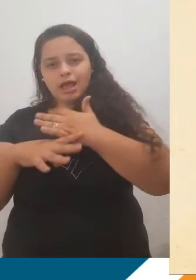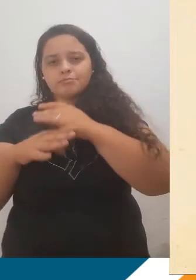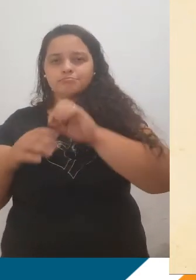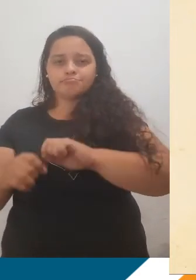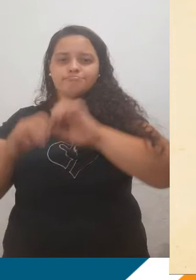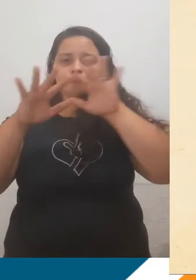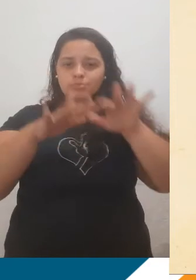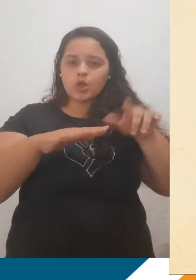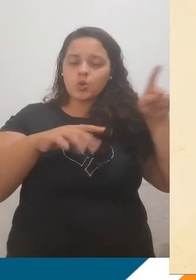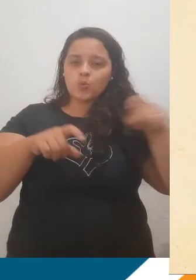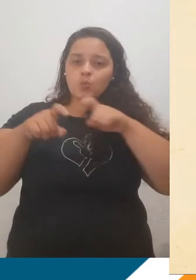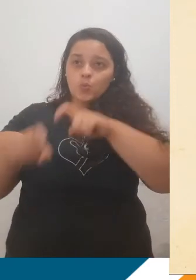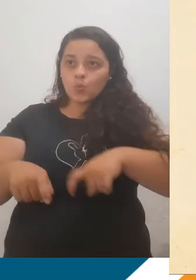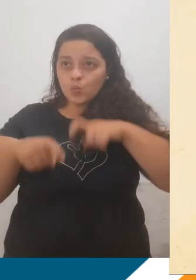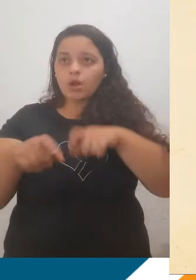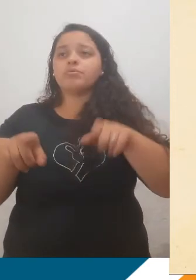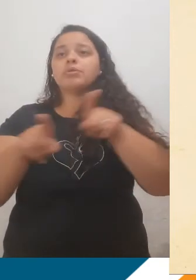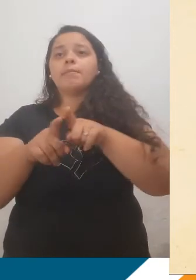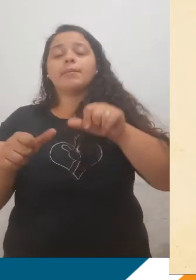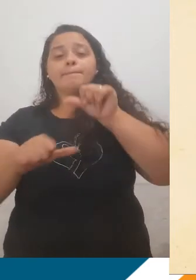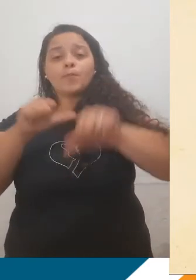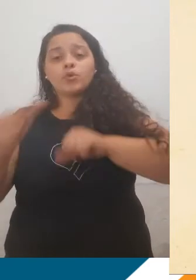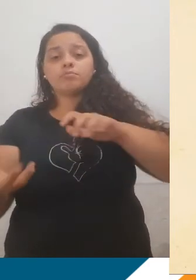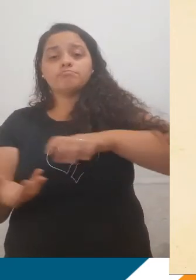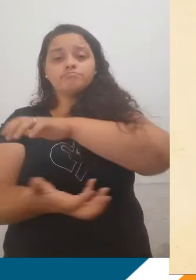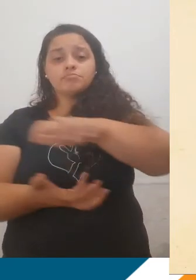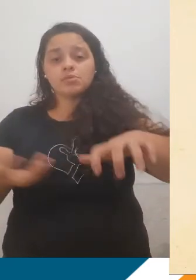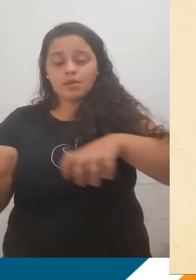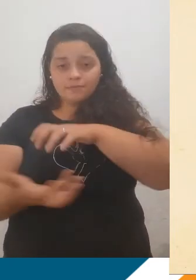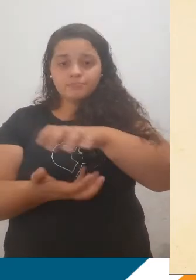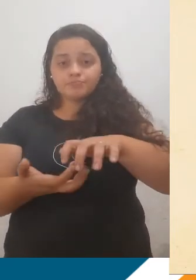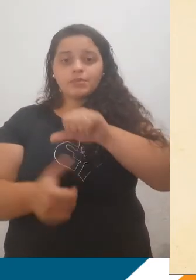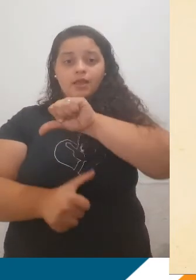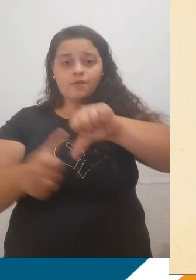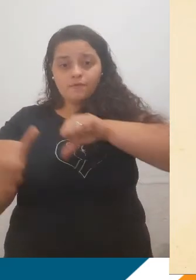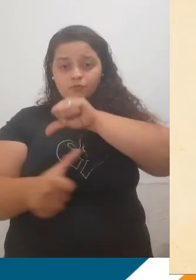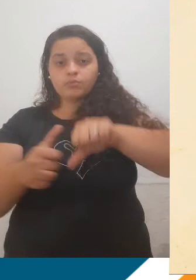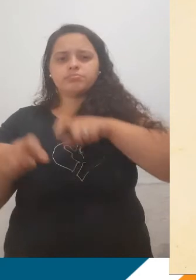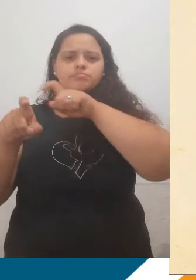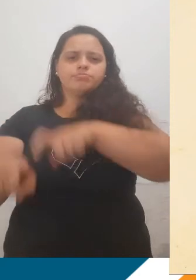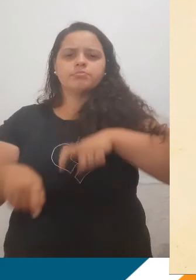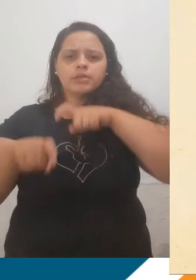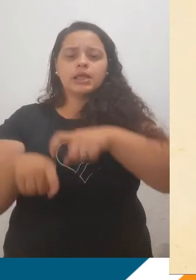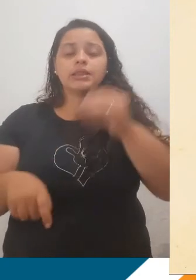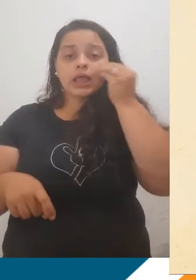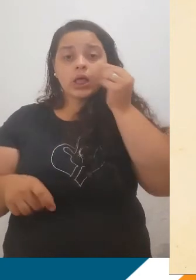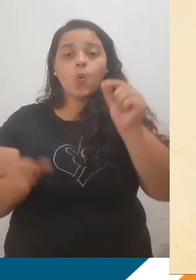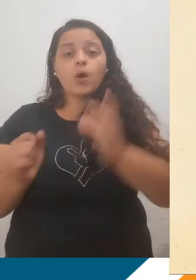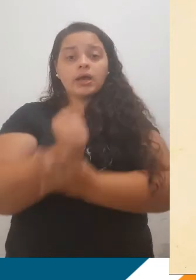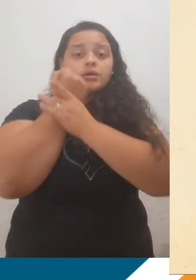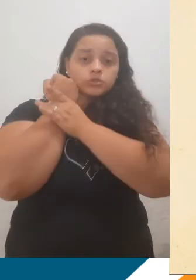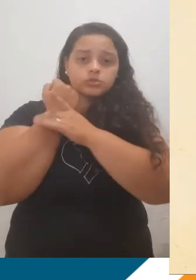reforma agrária. Então, as ligas camponesas têm o objetivo de conseguir a reforma agrária para garantir que